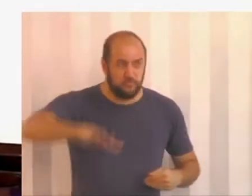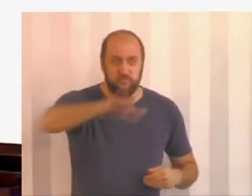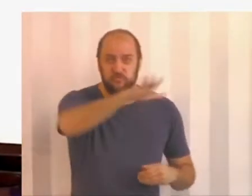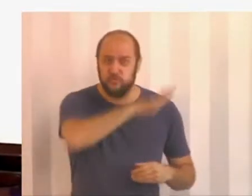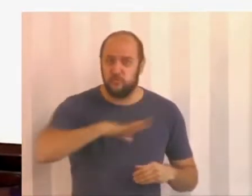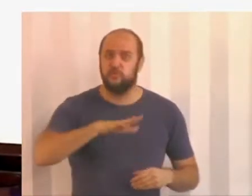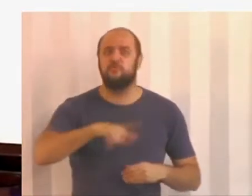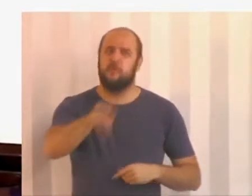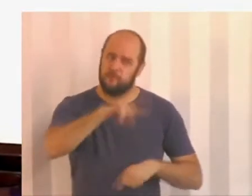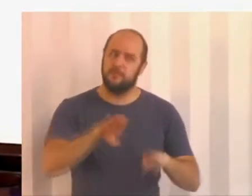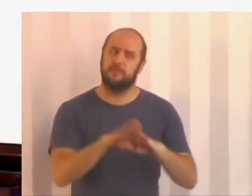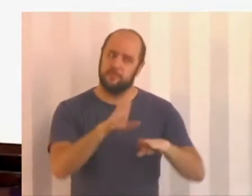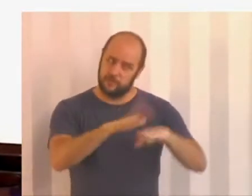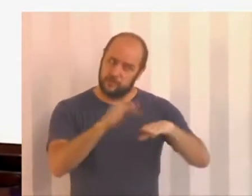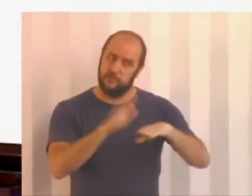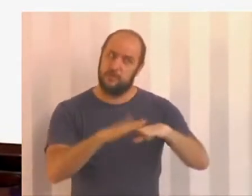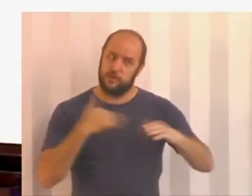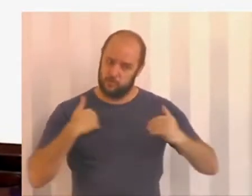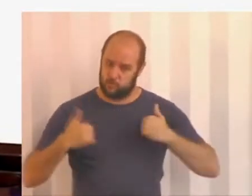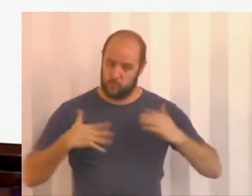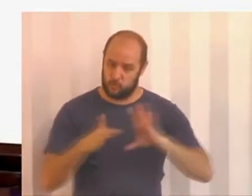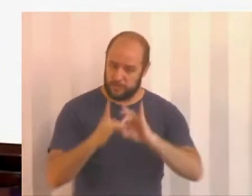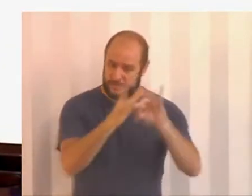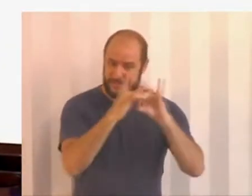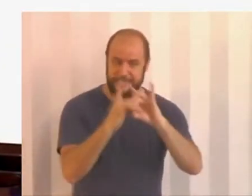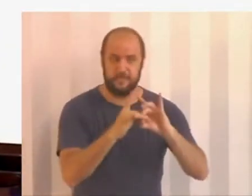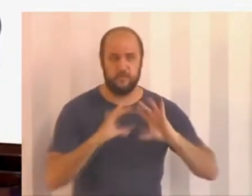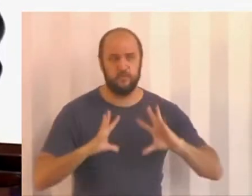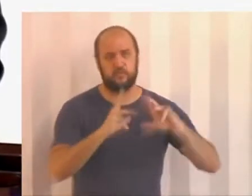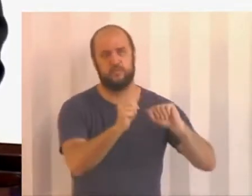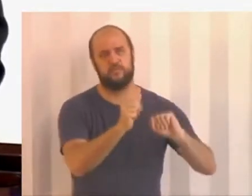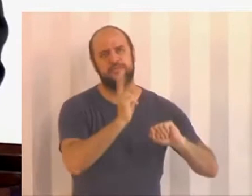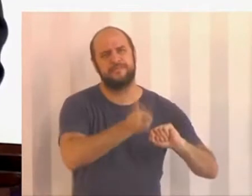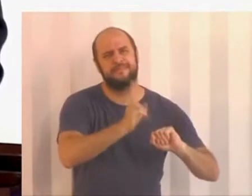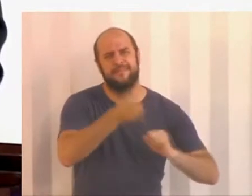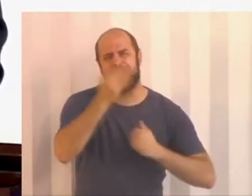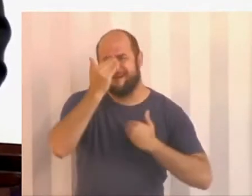fostes chamados em um só corpo, e sede agradecidos.